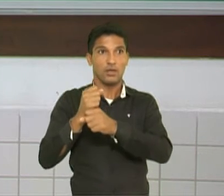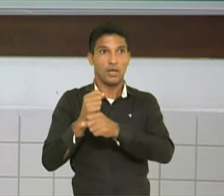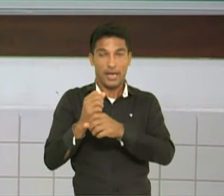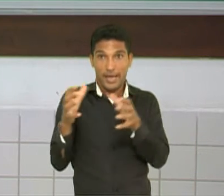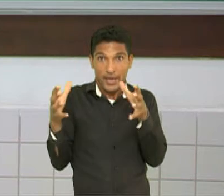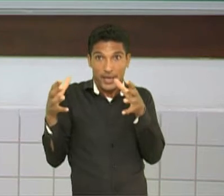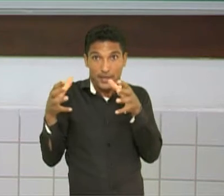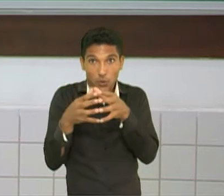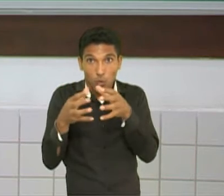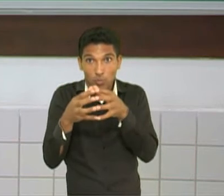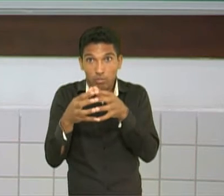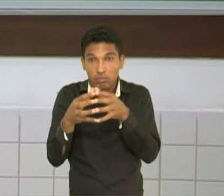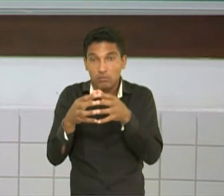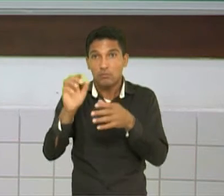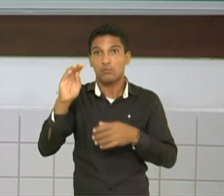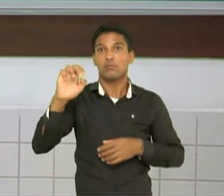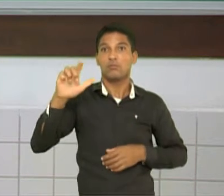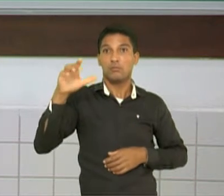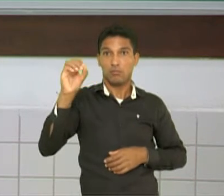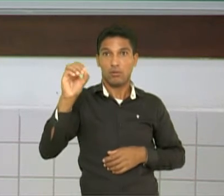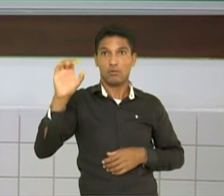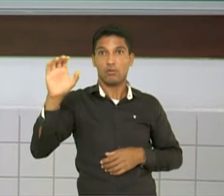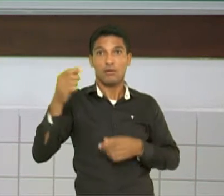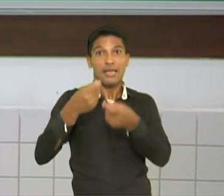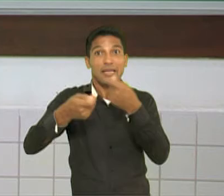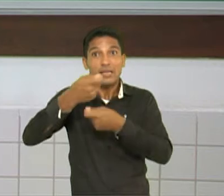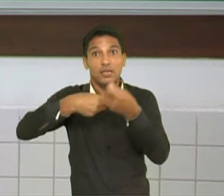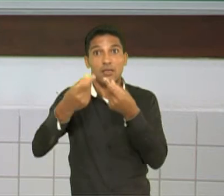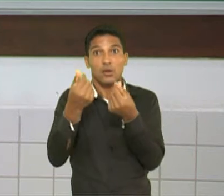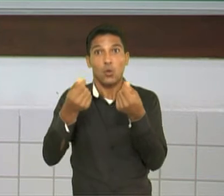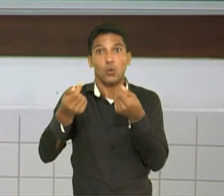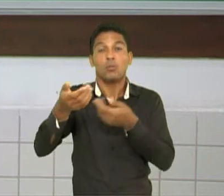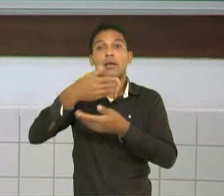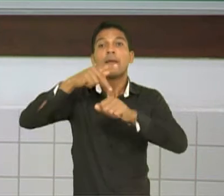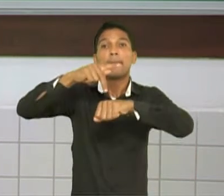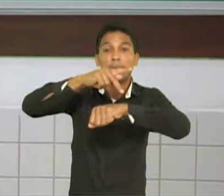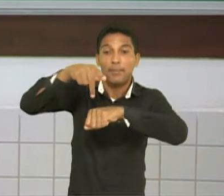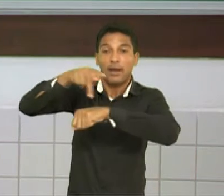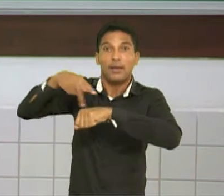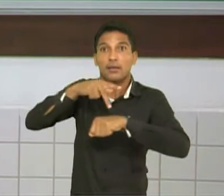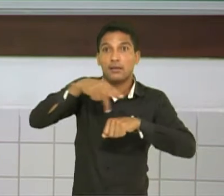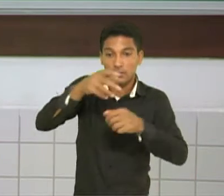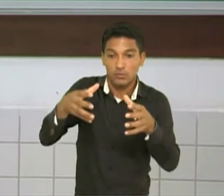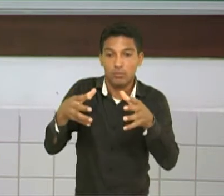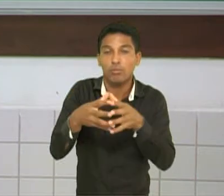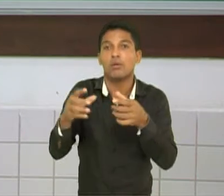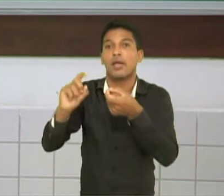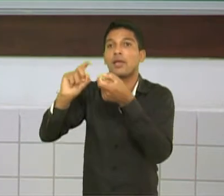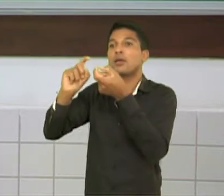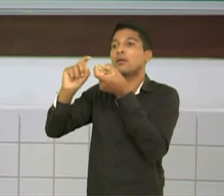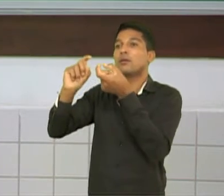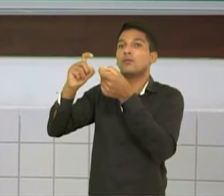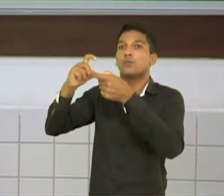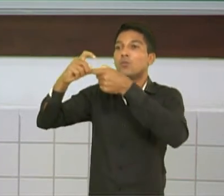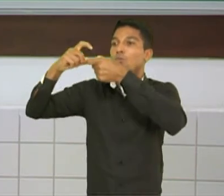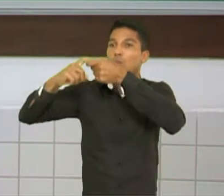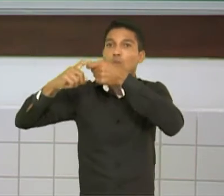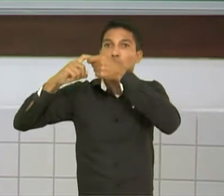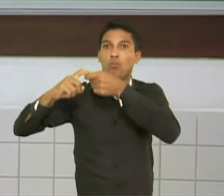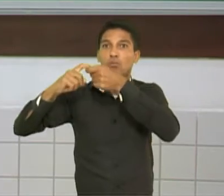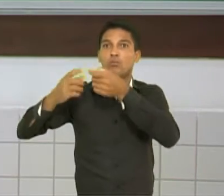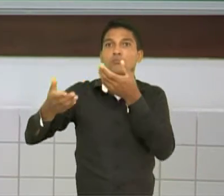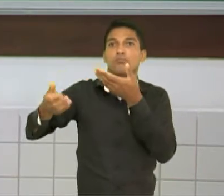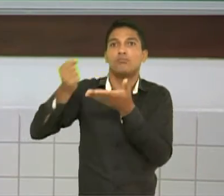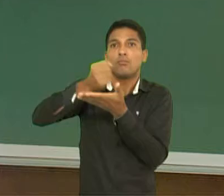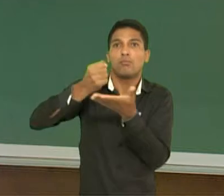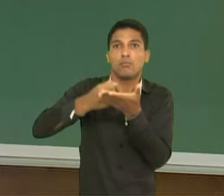parcerias, blocos econômicos, mercados comuns de parcerias comerciais, que eu destaquei para você.